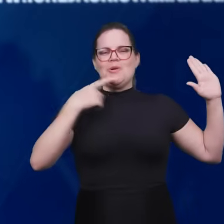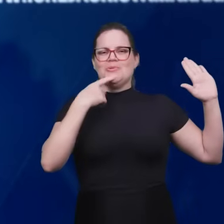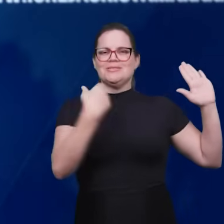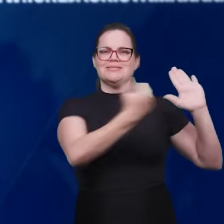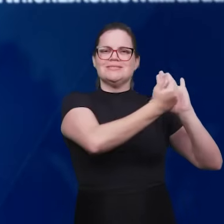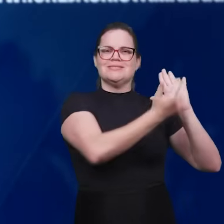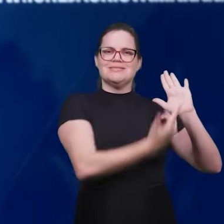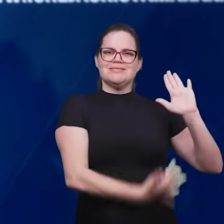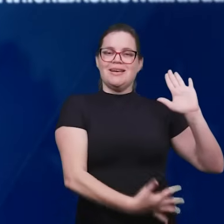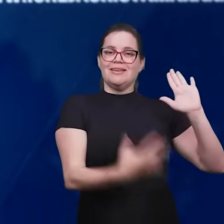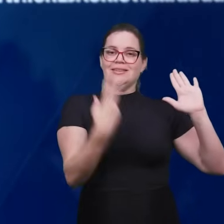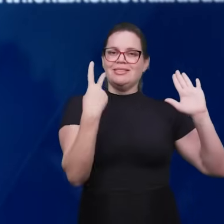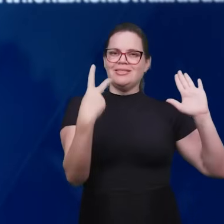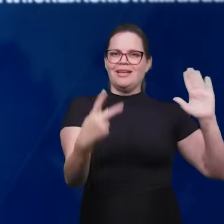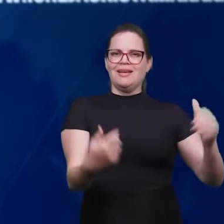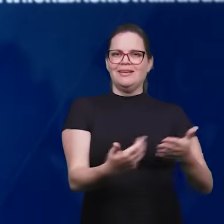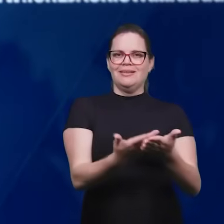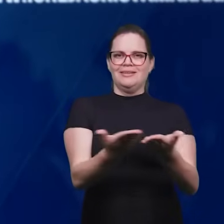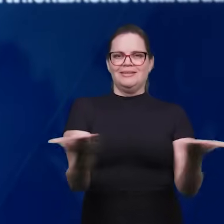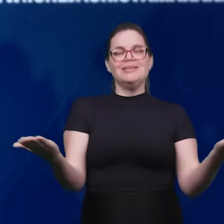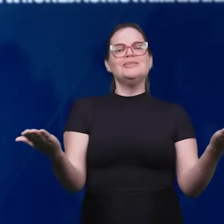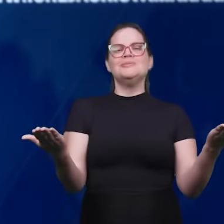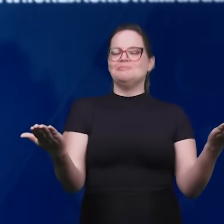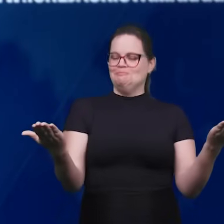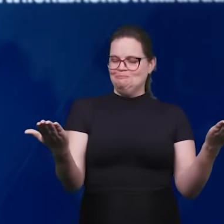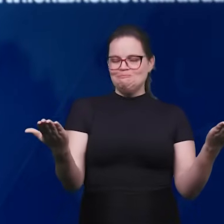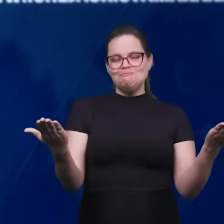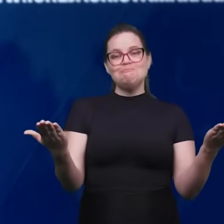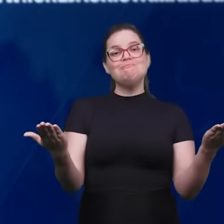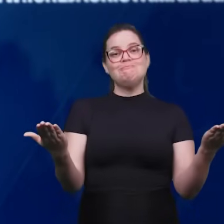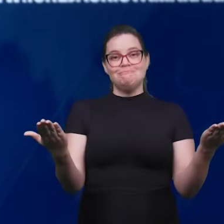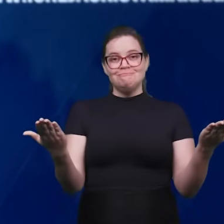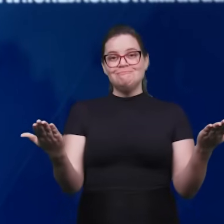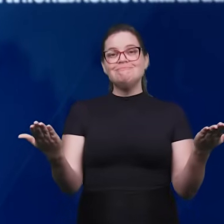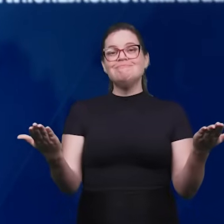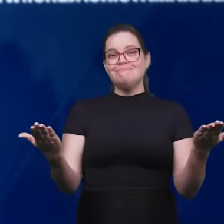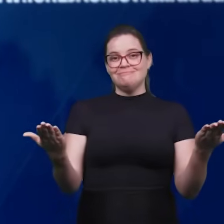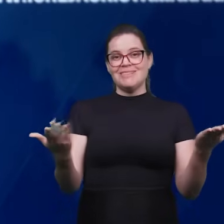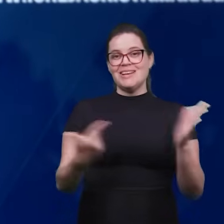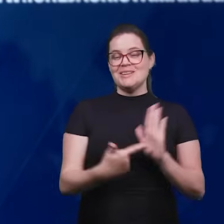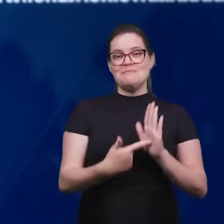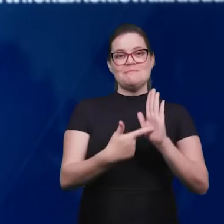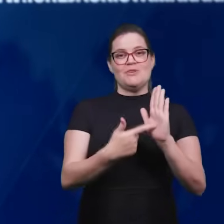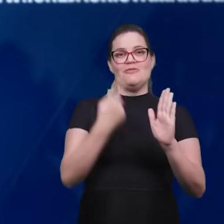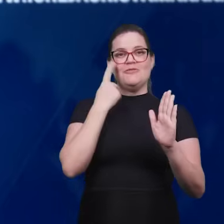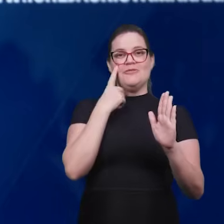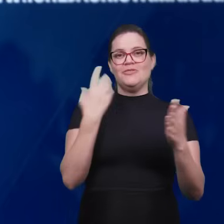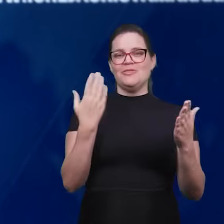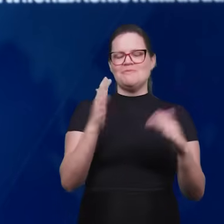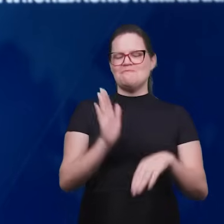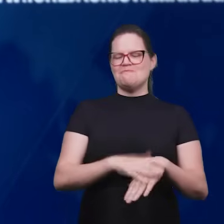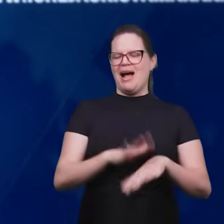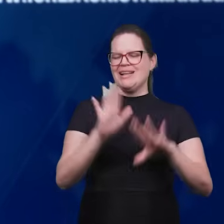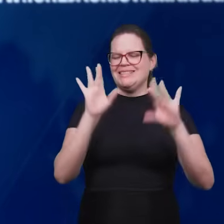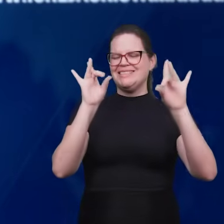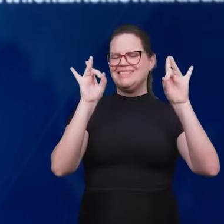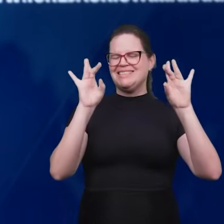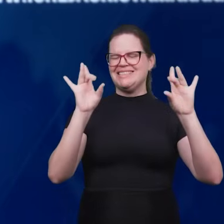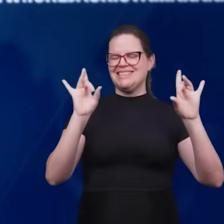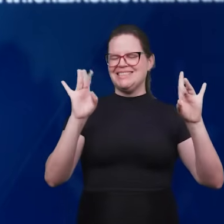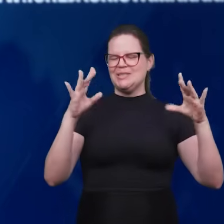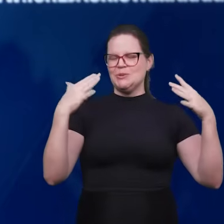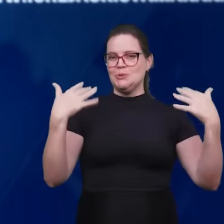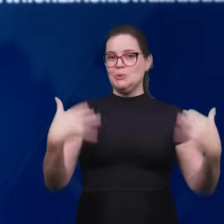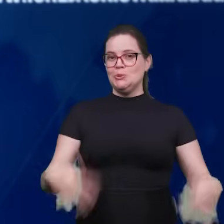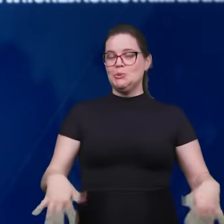sangue. Ele deu o seu sacrifício. E deixou o material mais precioso. Ele